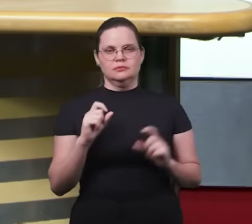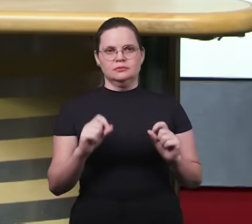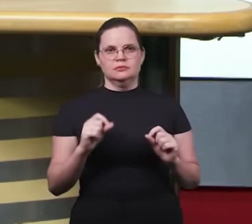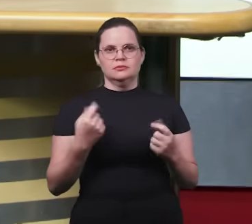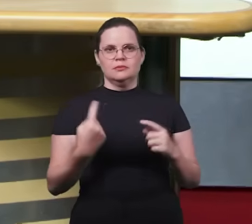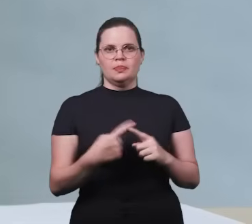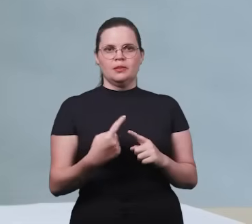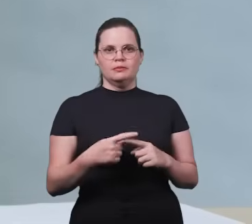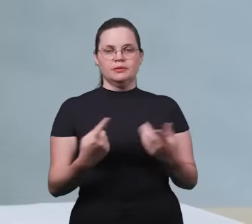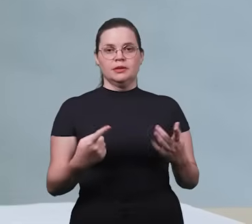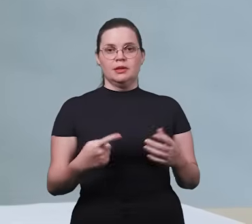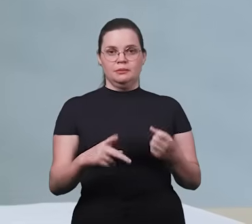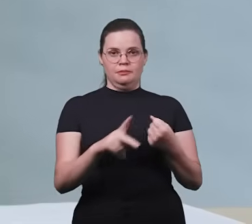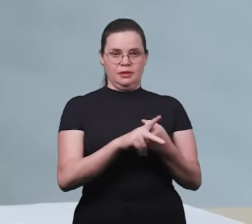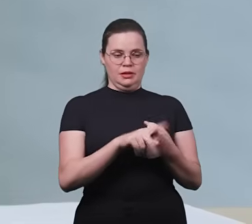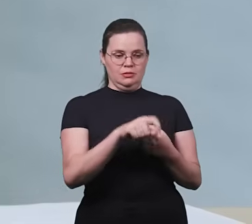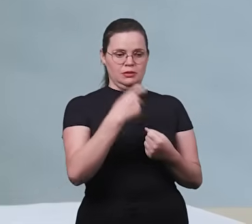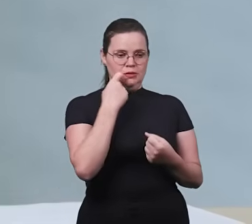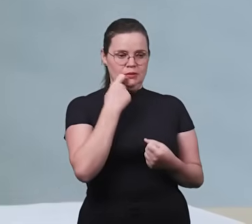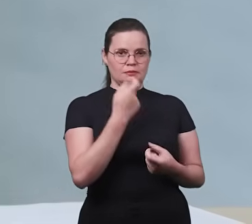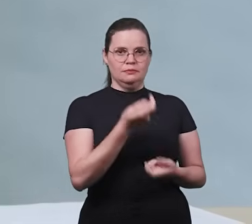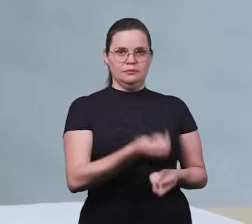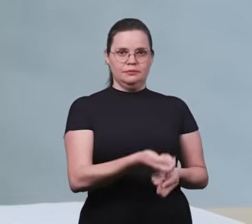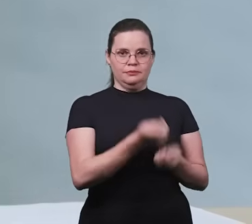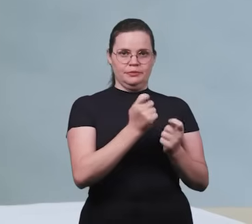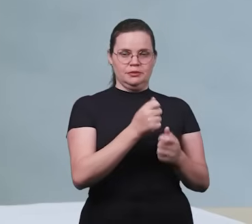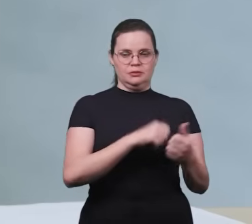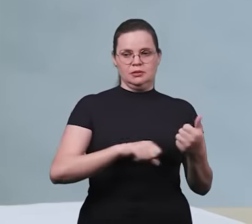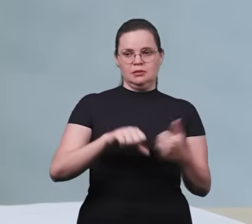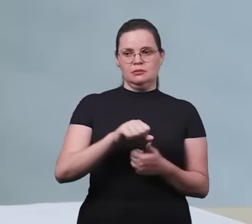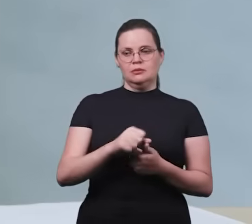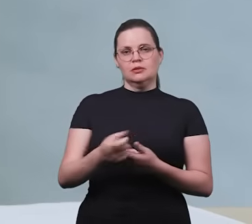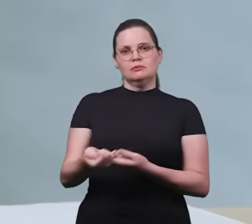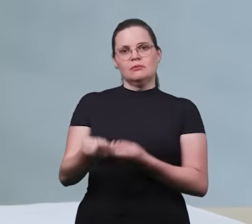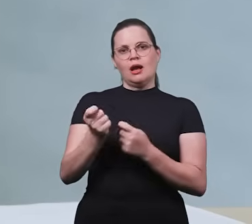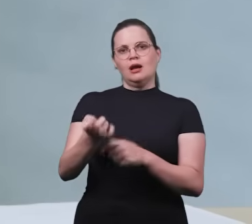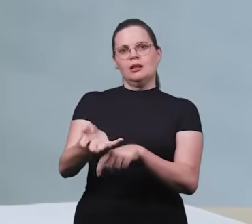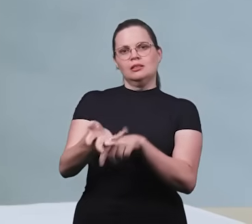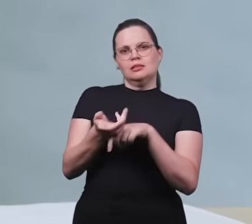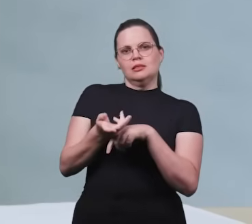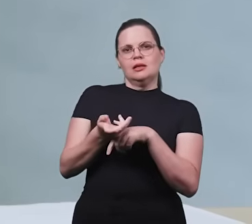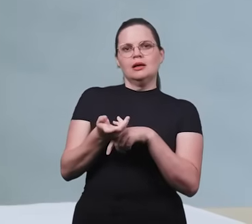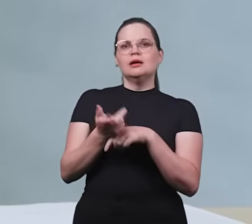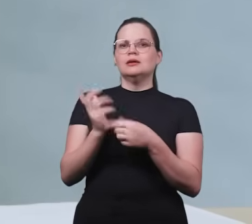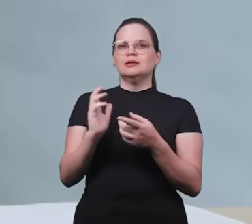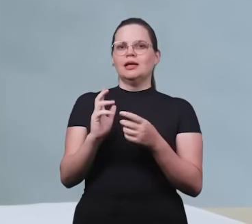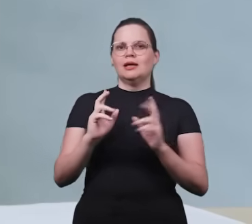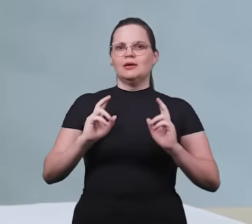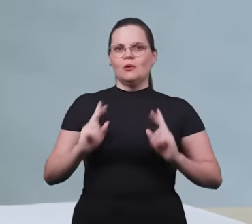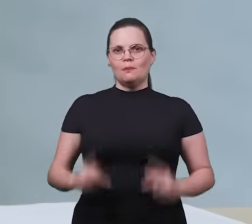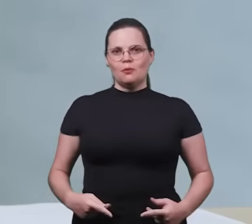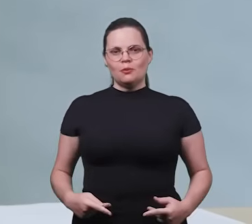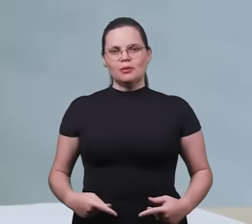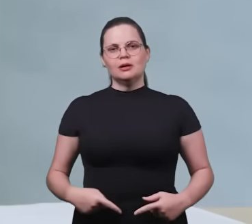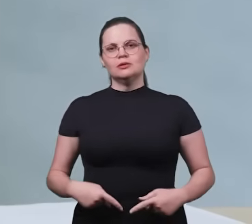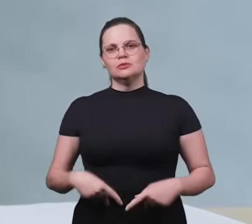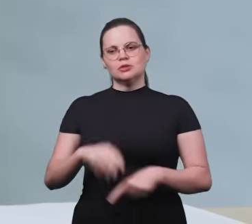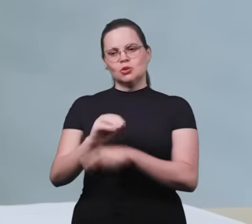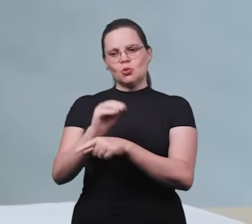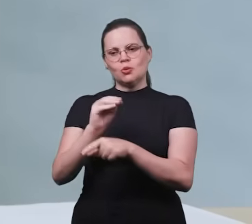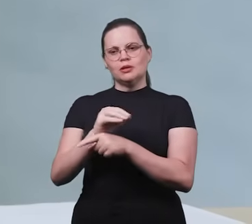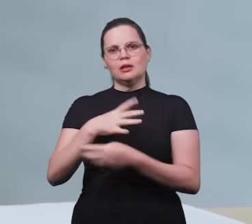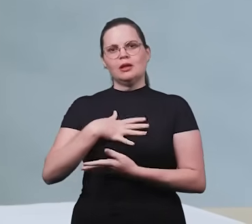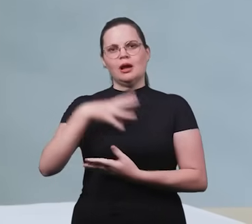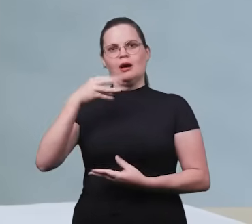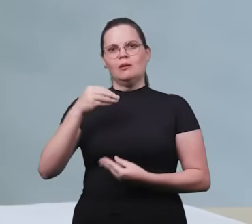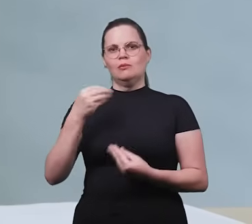de pescador de peixes, ele se transforma em pescador de homens e pastor de almas. Olha que mudança. Olha que transformação